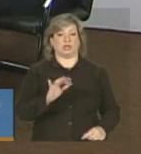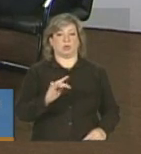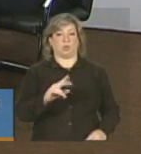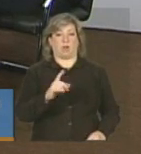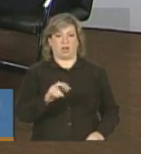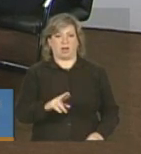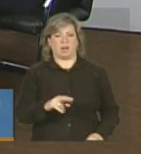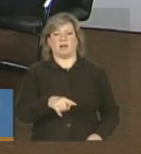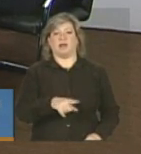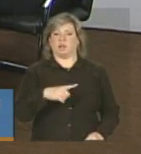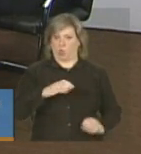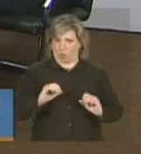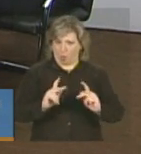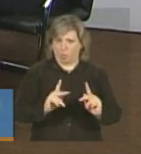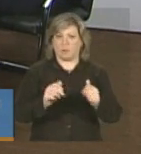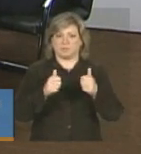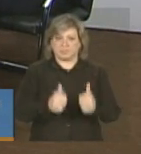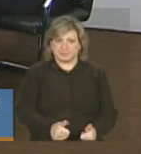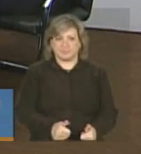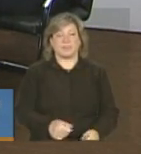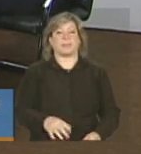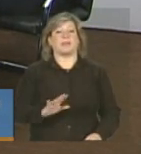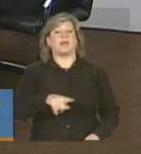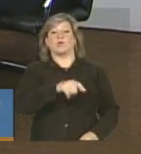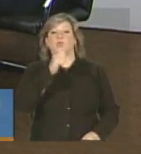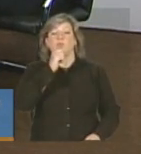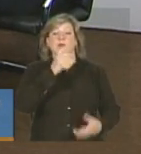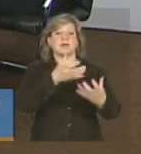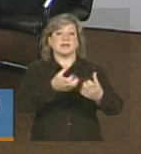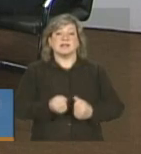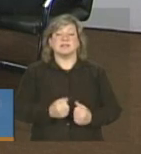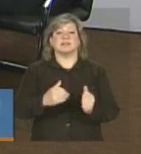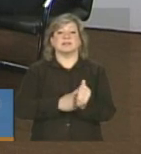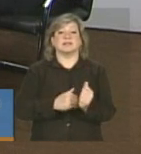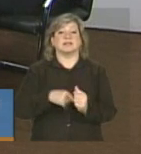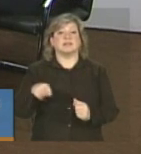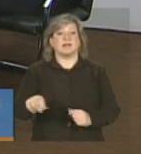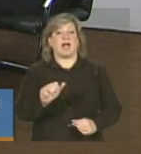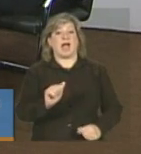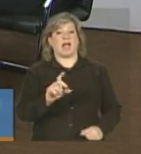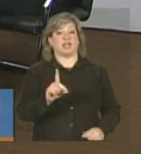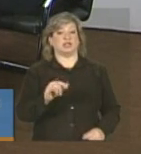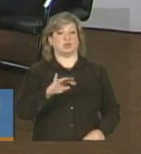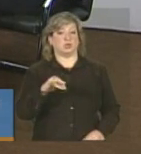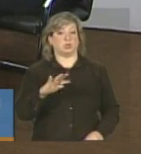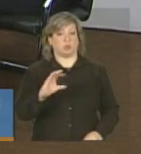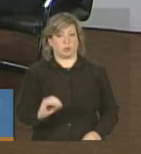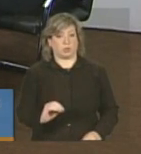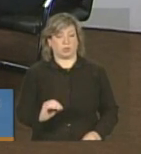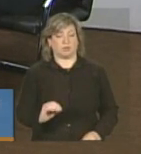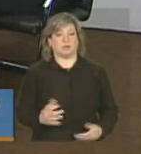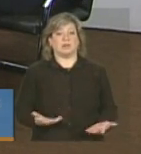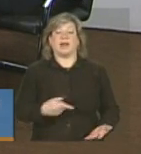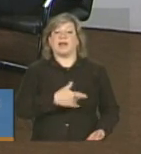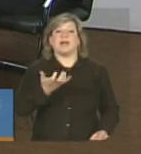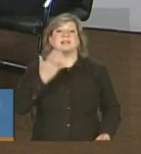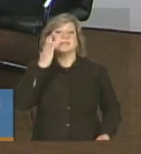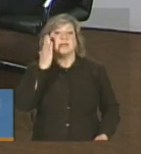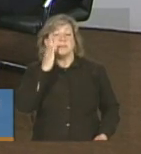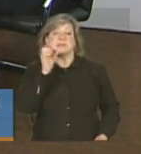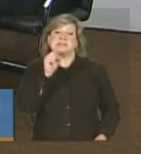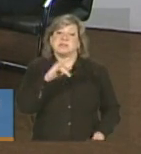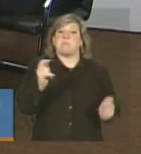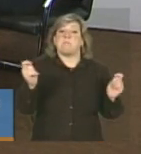do conselho, está ok. Está ok, isso. Ele não recebeu a senha do administrador adjunto. Isso. Ela quer saber